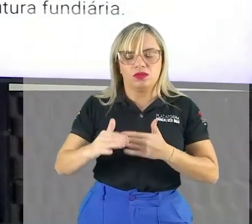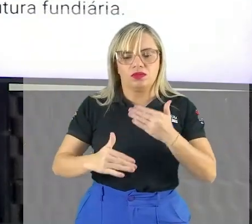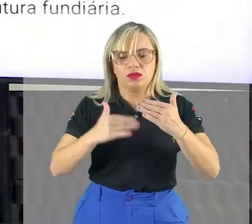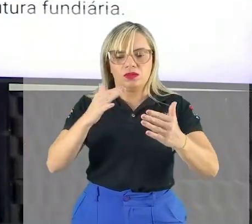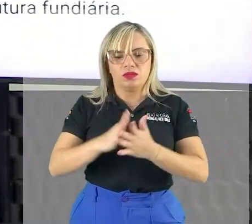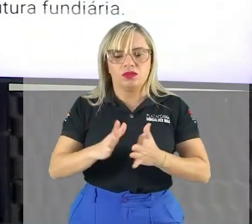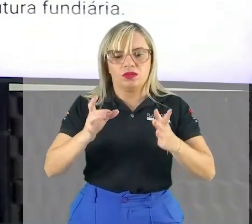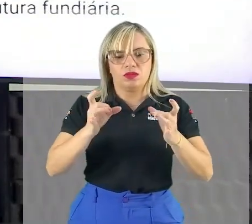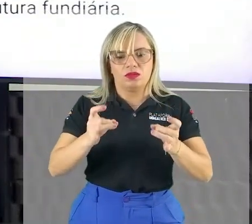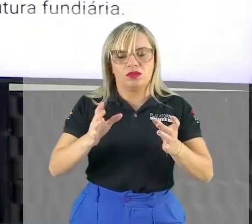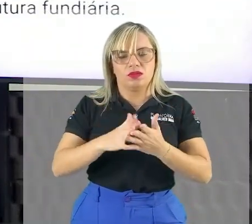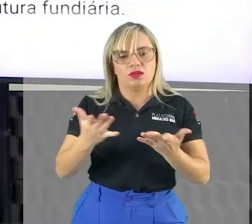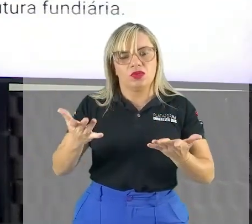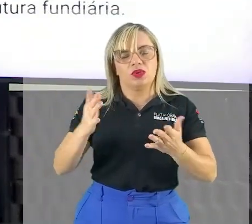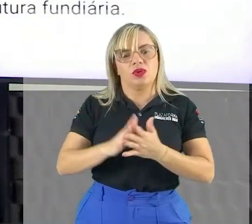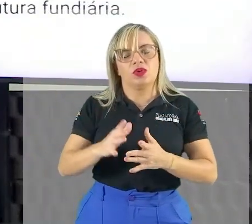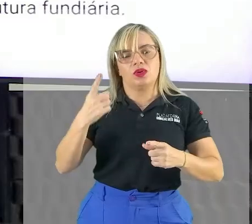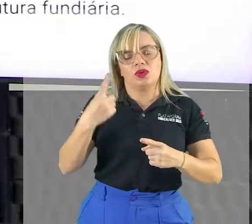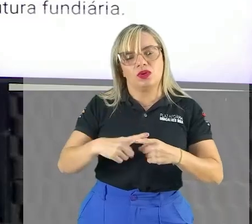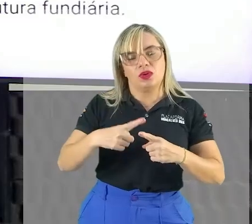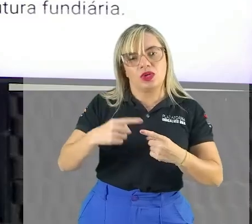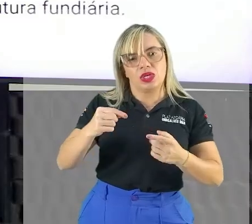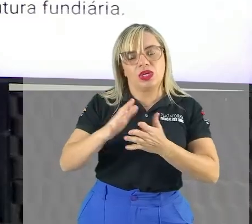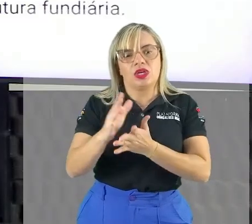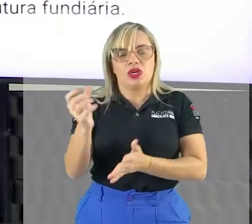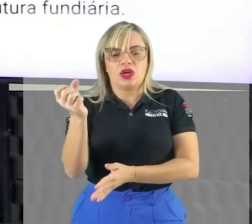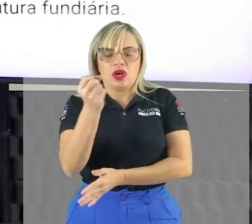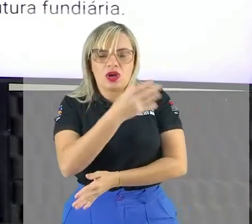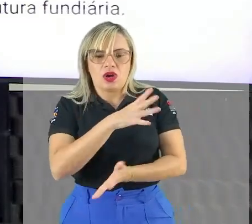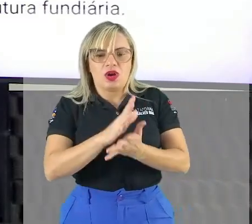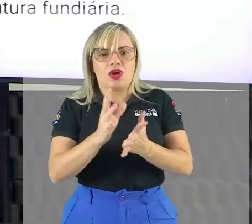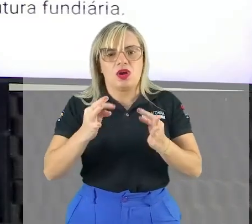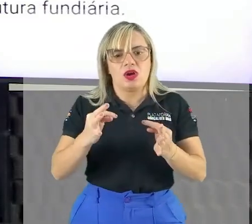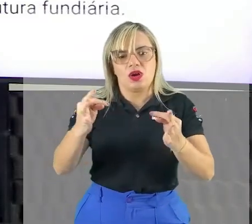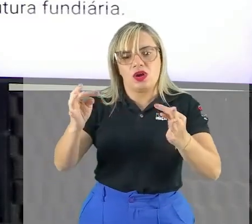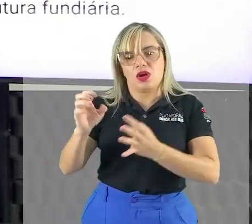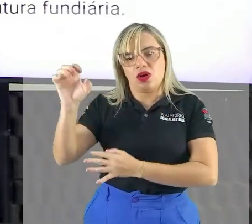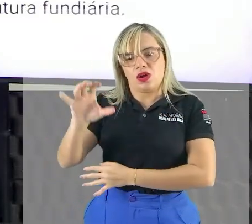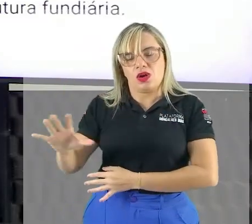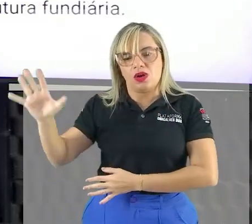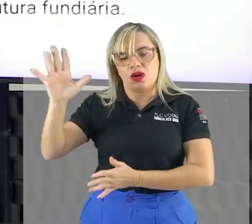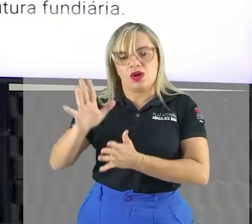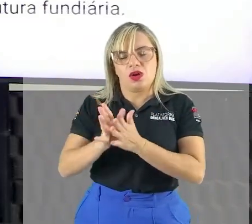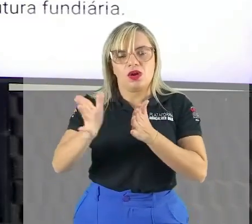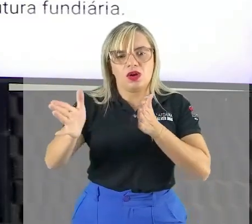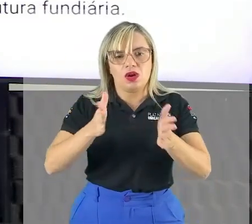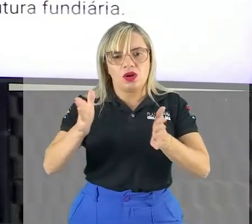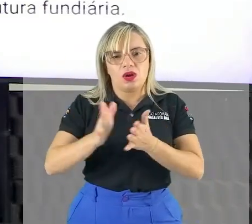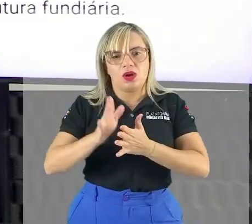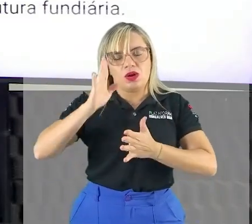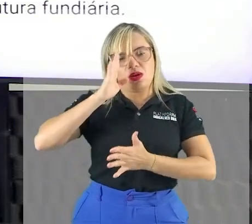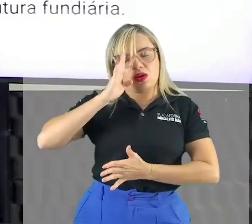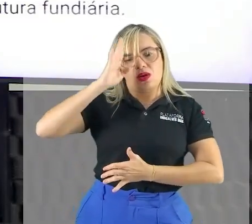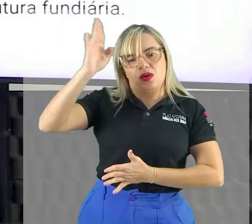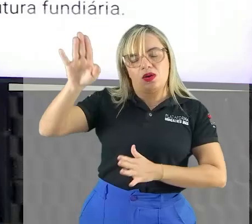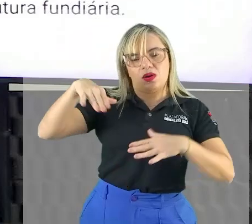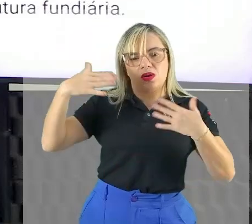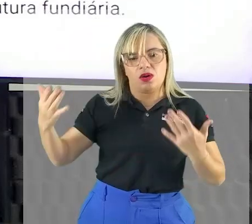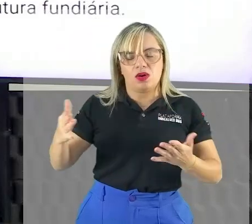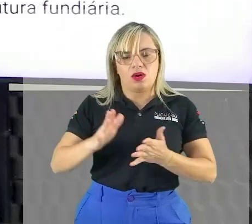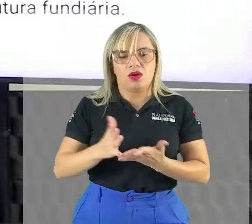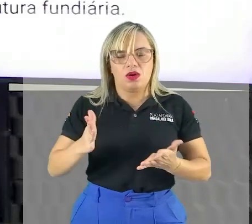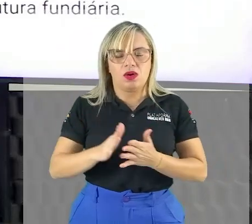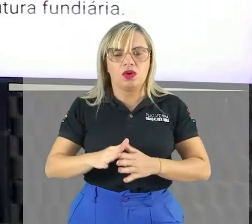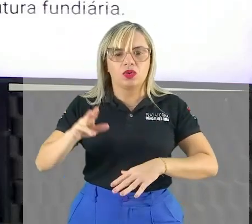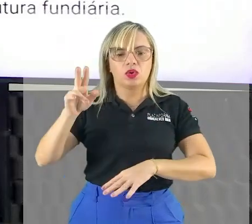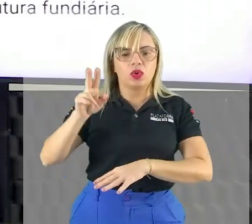comércio. E isso por conta das inovações tecnológicas que a Europa vai vivenciar nesse período, principalmente dentro do agro pastoril,